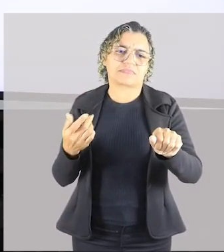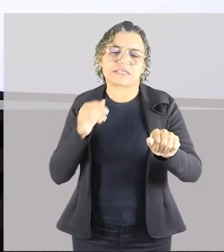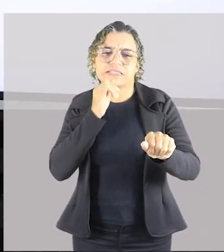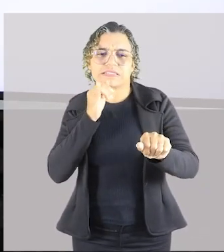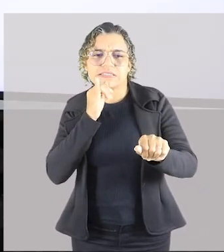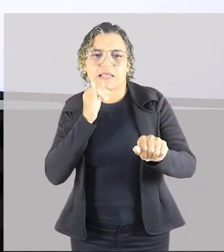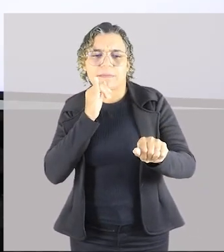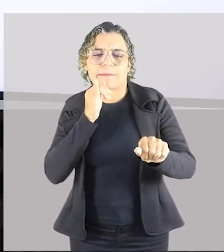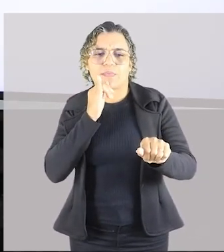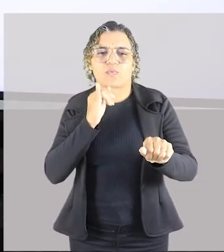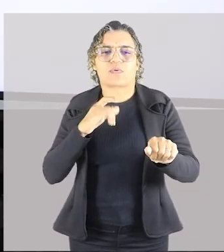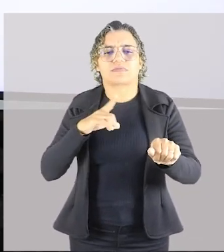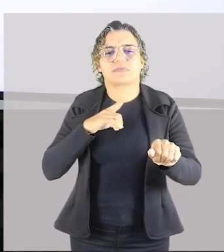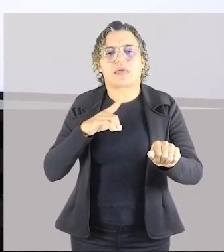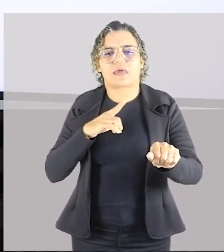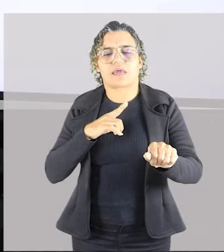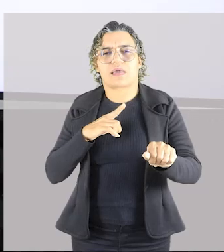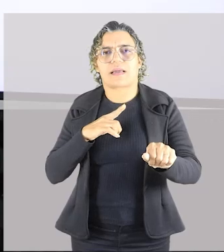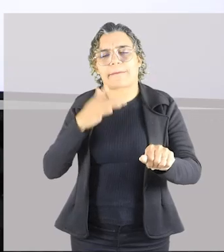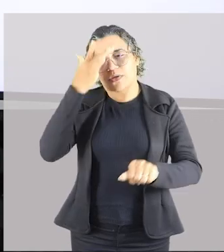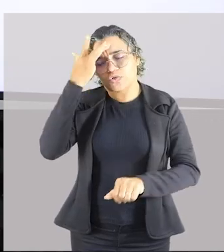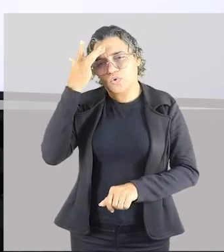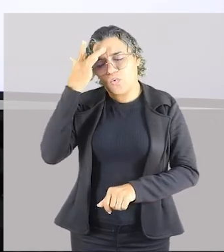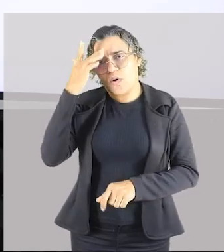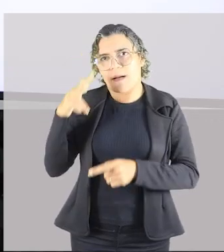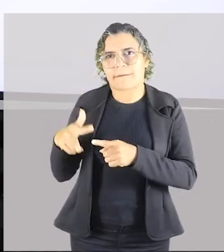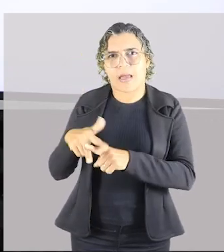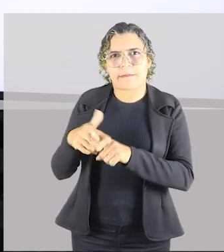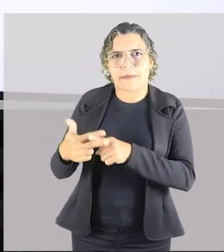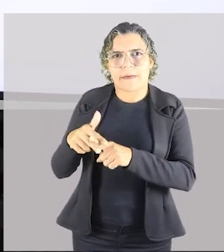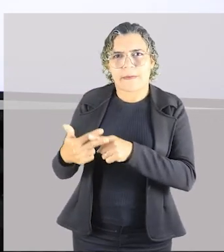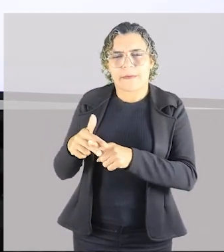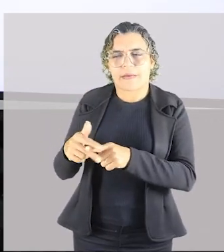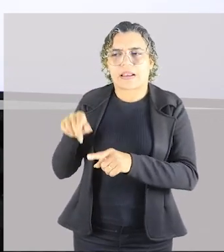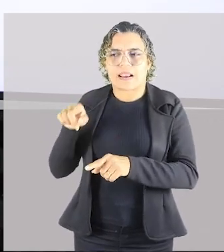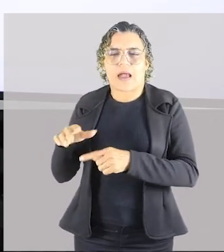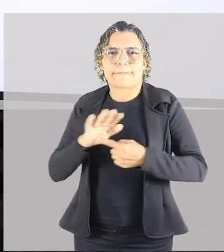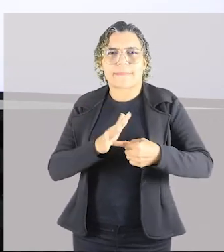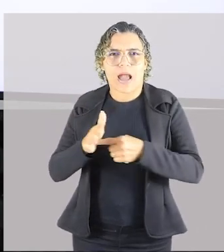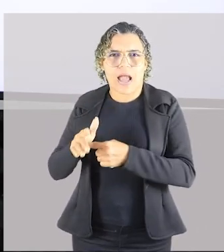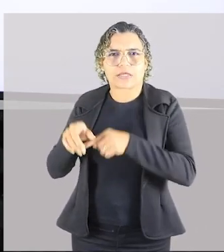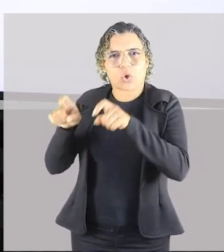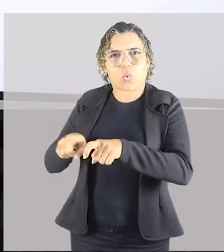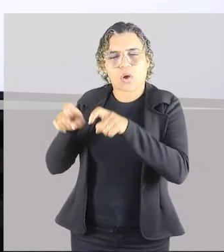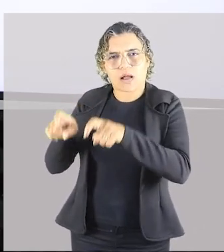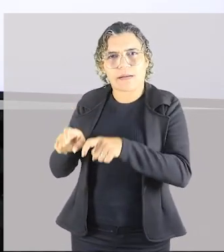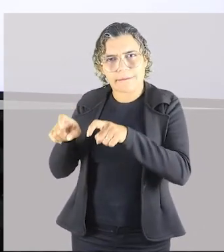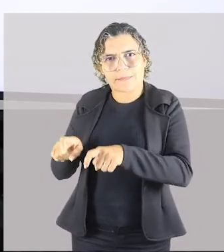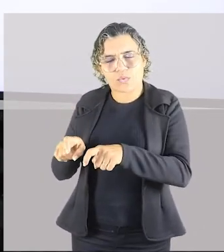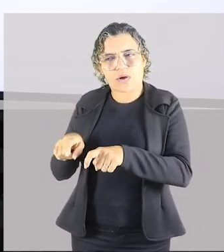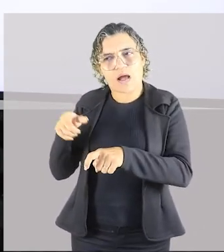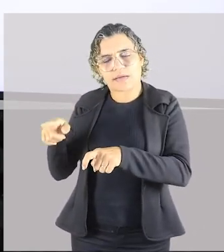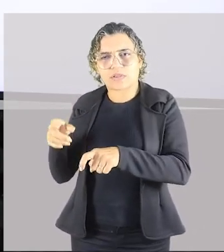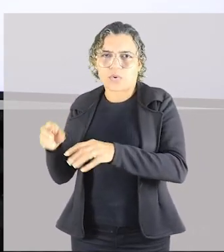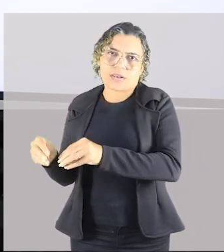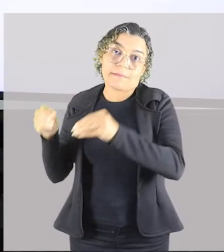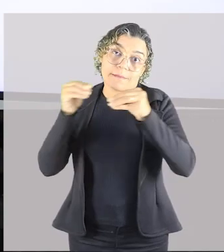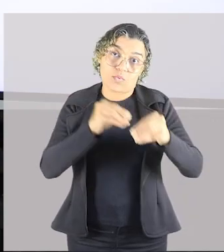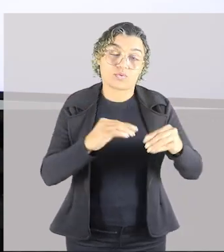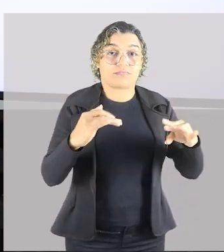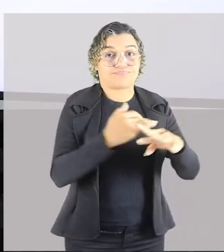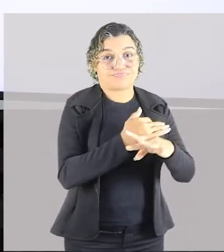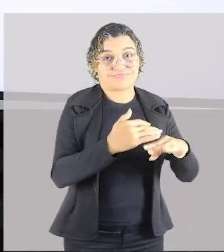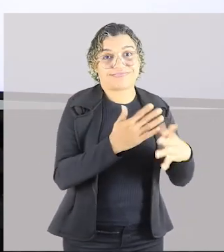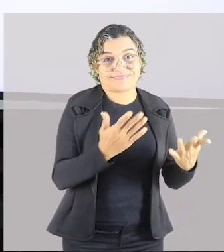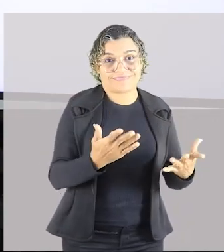campo, eu tenho muitas vezes o trabalhador rural perdendo o seu emprego para a máquina. Então ele acaba vendo como solução de sobrevivência a migração, êxodo